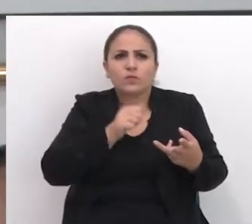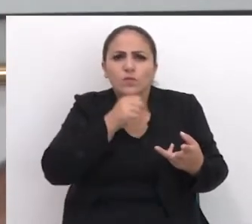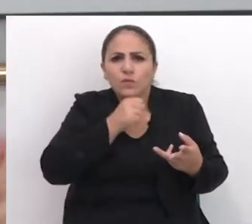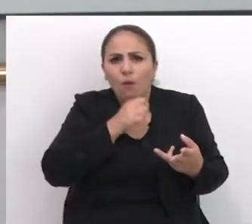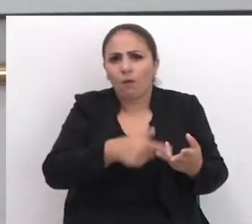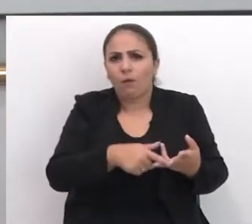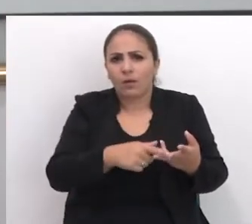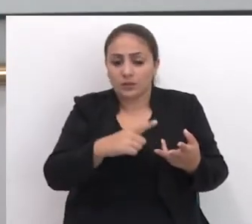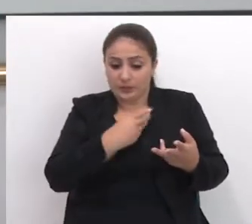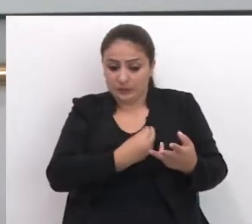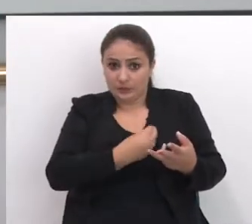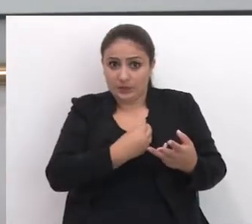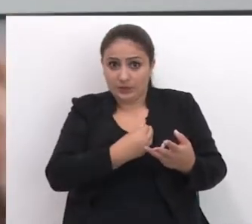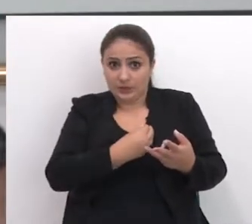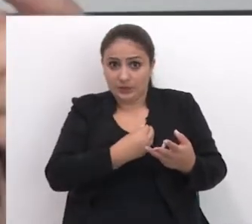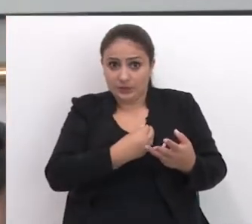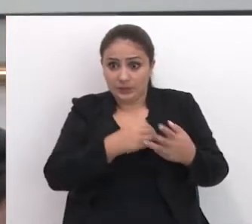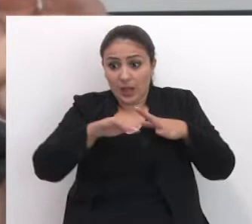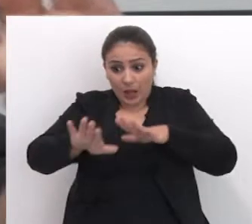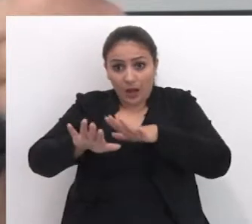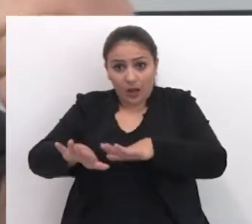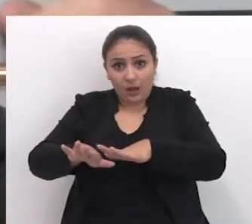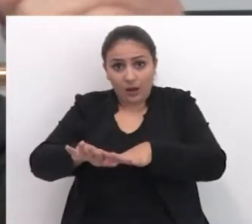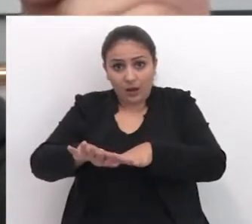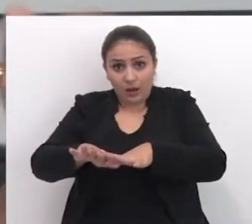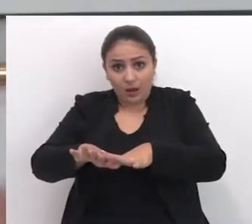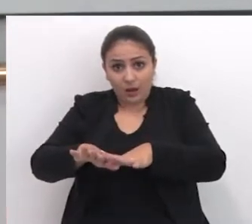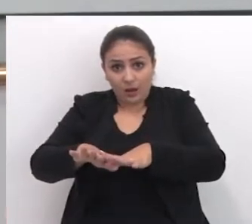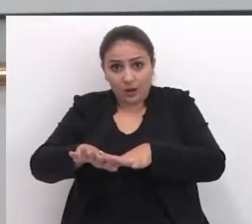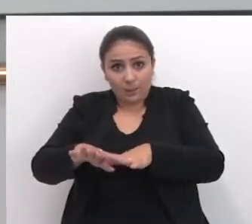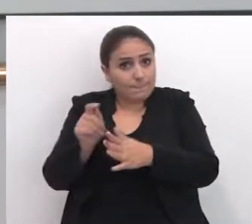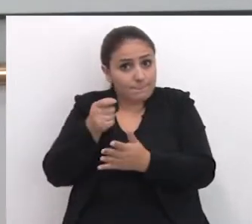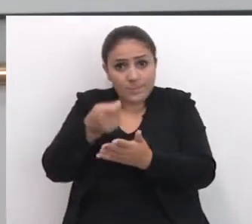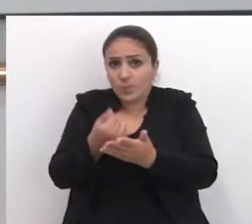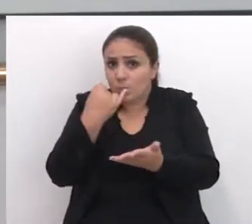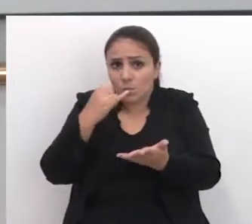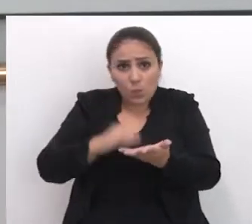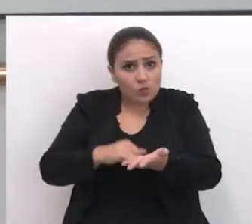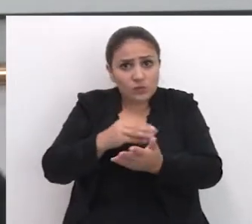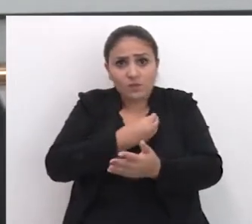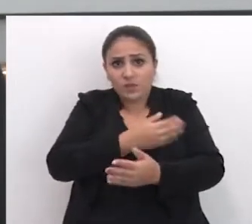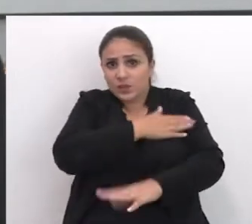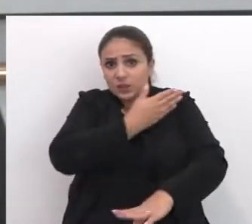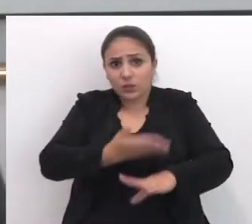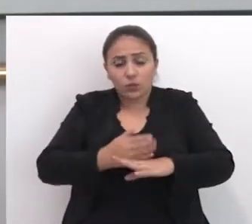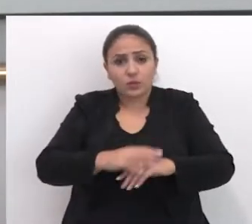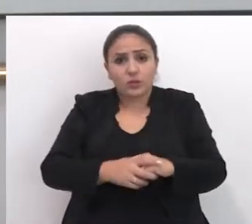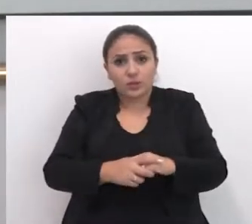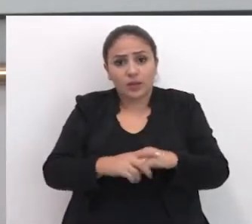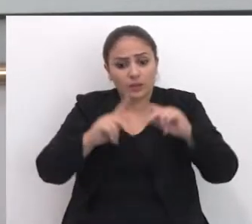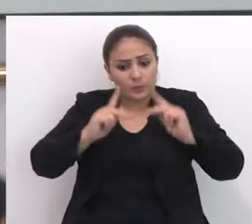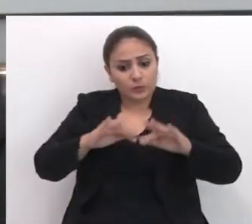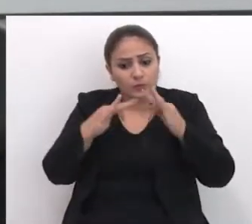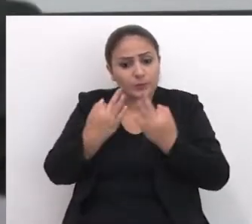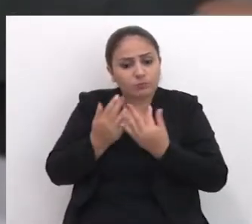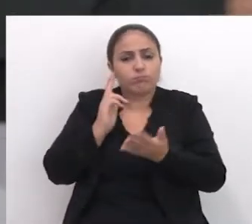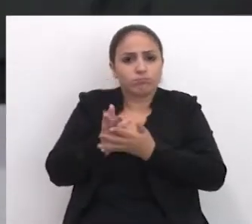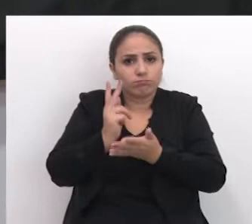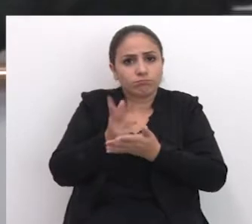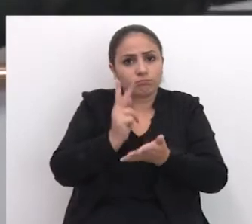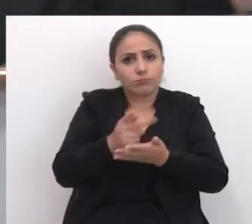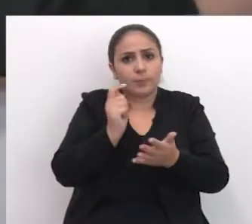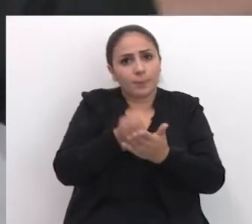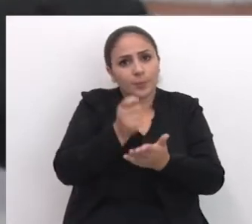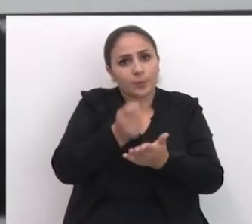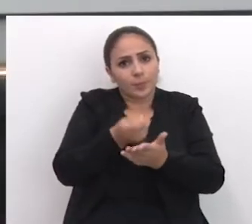estão ali enterrados, eles pagaram imposto uma vida toda também. E os familiares que estão ali também